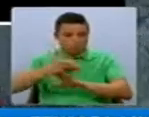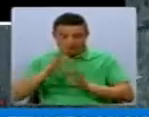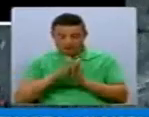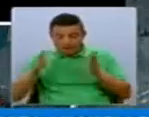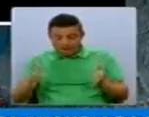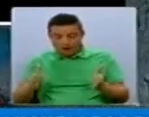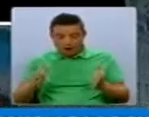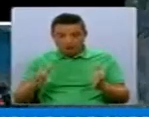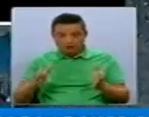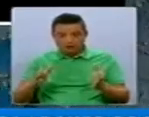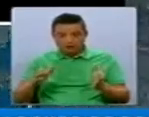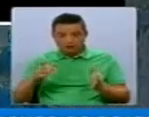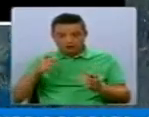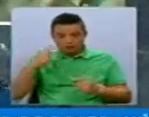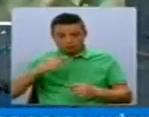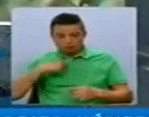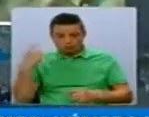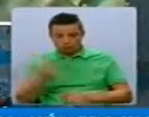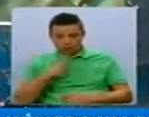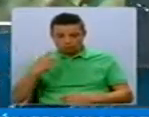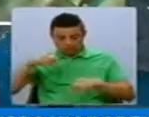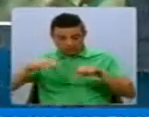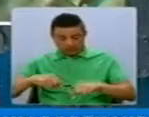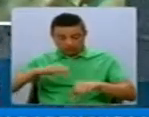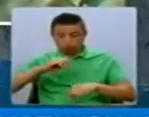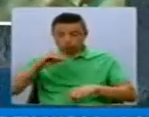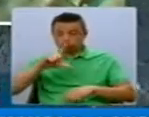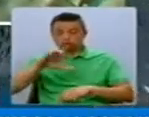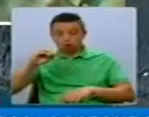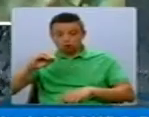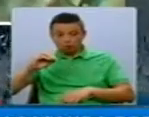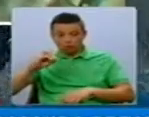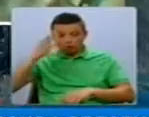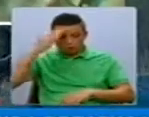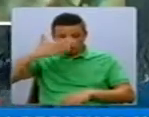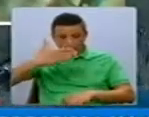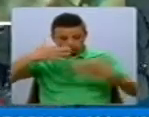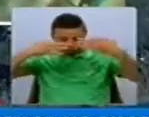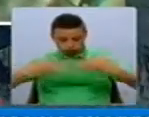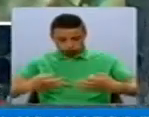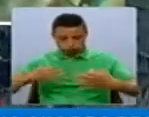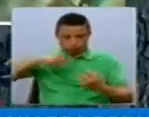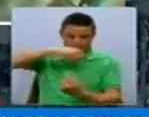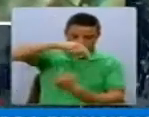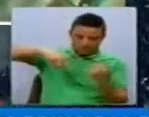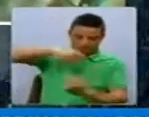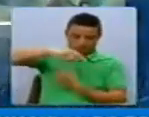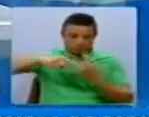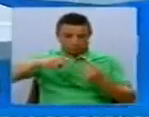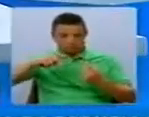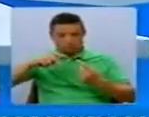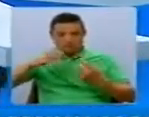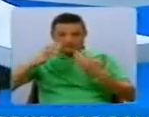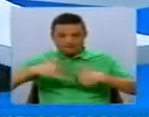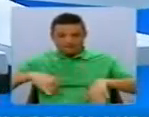que os metais que nós encontramos no nosso próprio Sol. Portanto, ponto número 1, sim, confirma-se, tem planetas à volta e já nós sabíamos antes. O